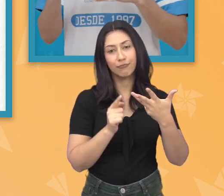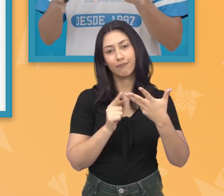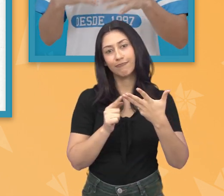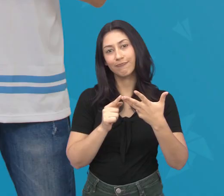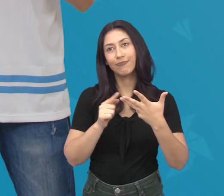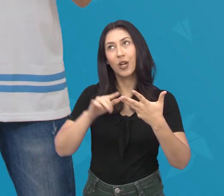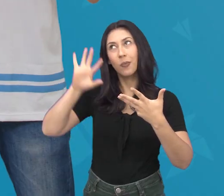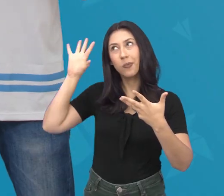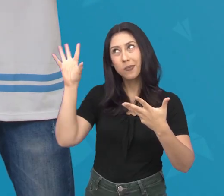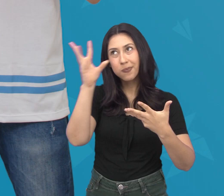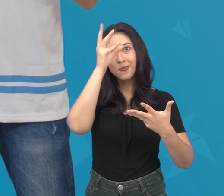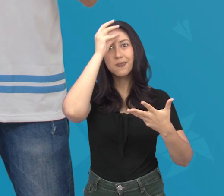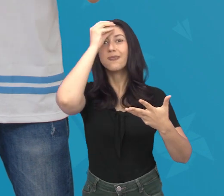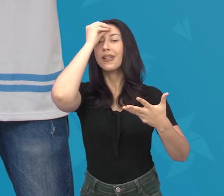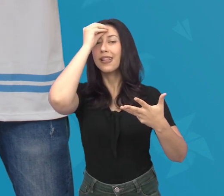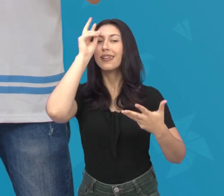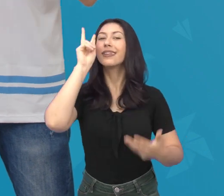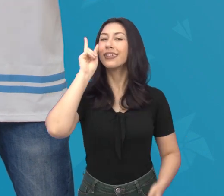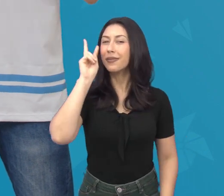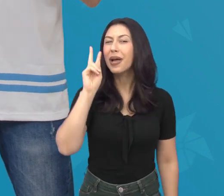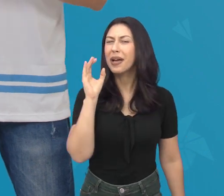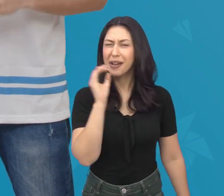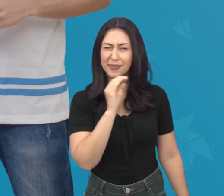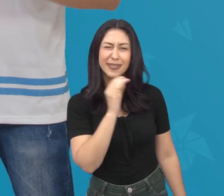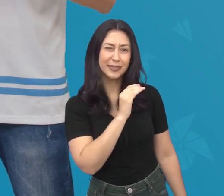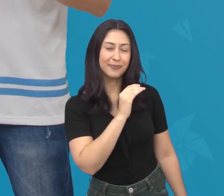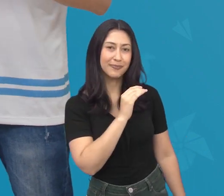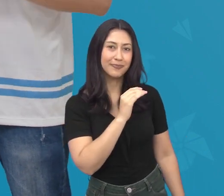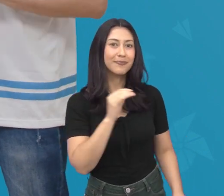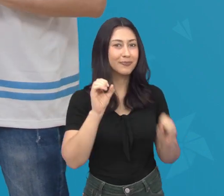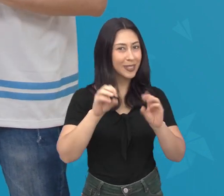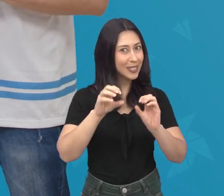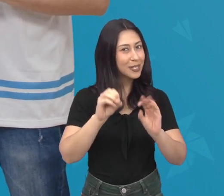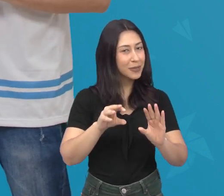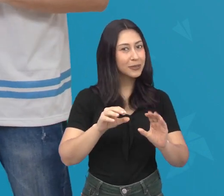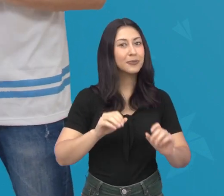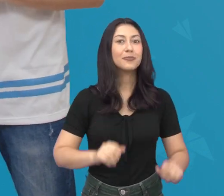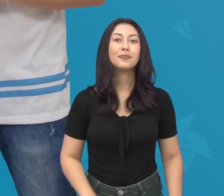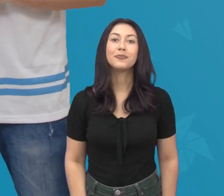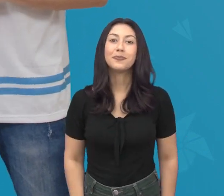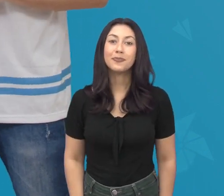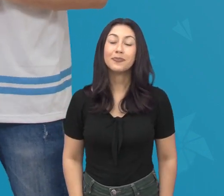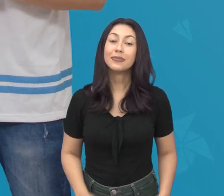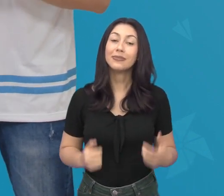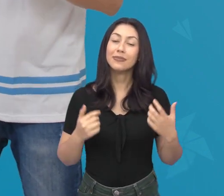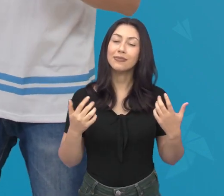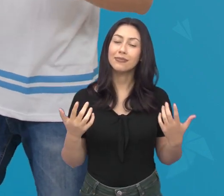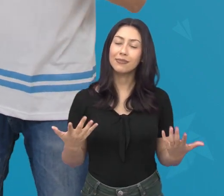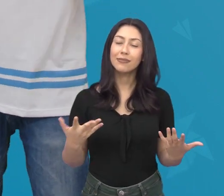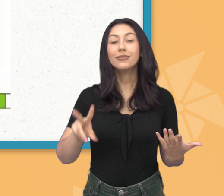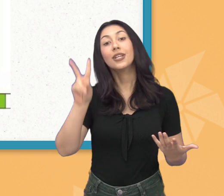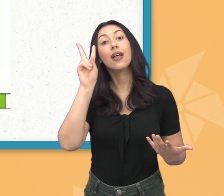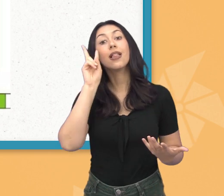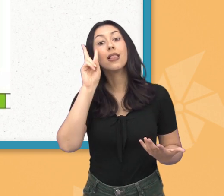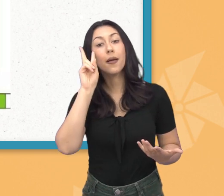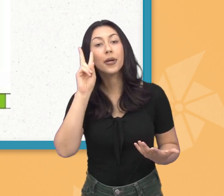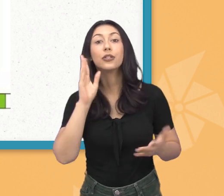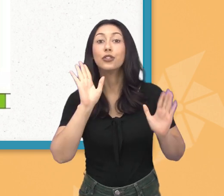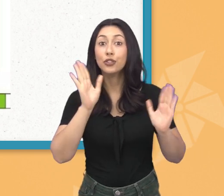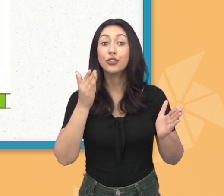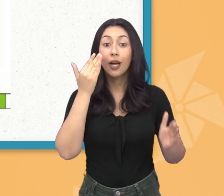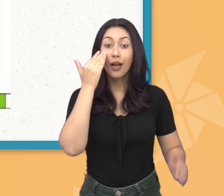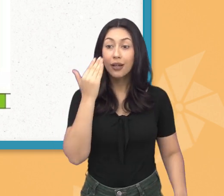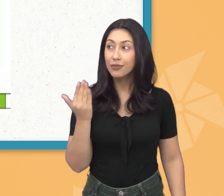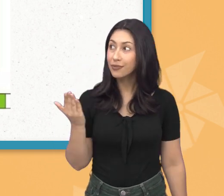já recapitulando ali para a gente só recapitular rapidão o que a gente viu na aula de hoje. Bom, relembrando, a gente já viu aqui,